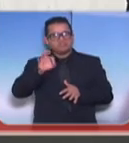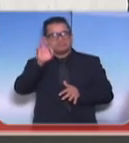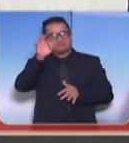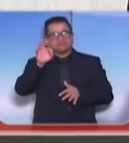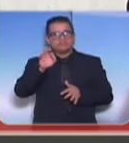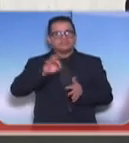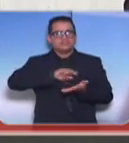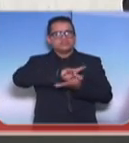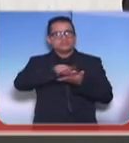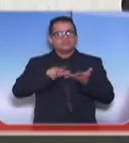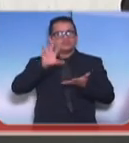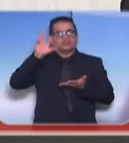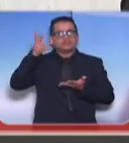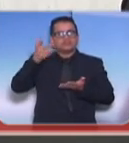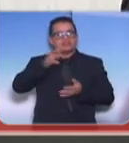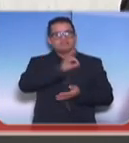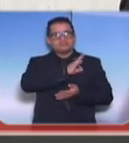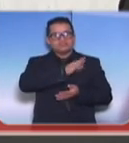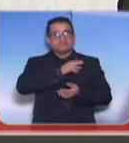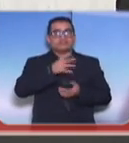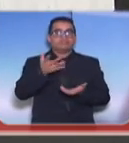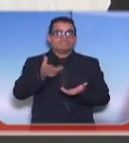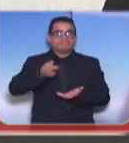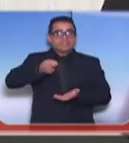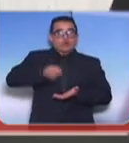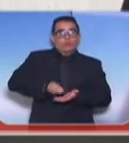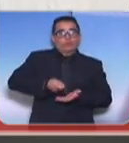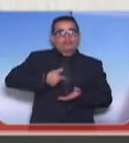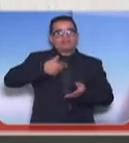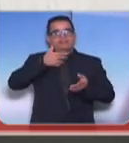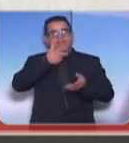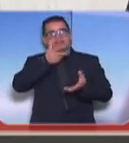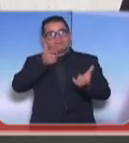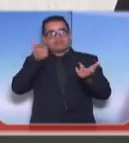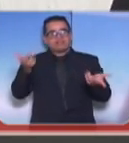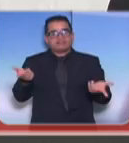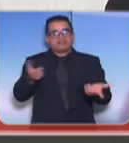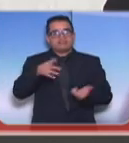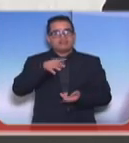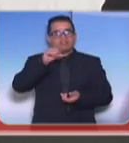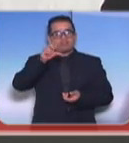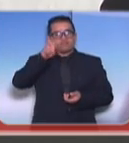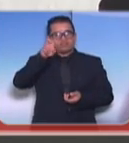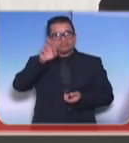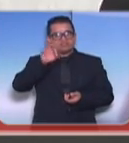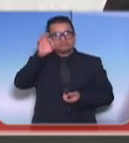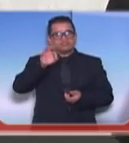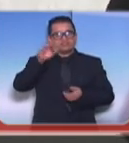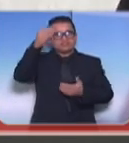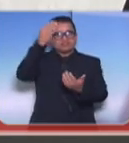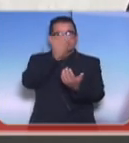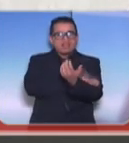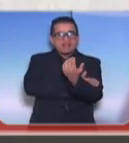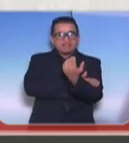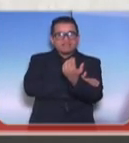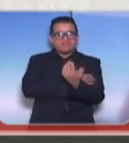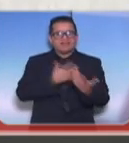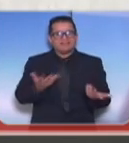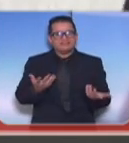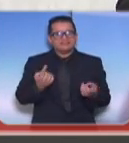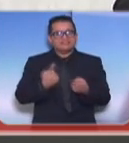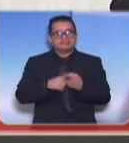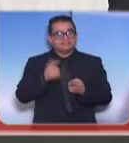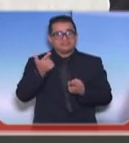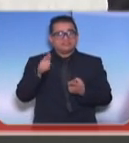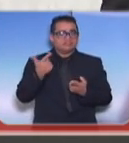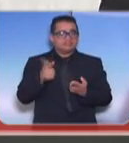casos onde o policial militar, infelizmente, é obrigado a matar alguém, 95% desses casos são arquivados pelo judiciário. Se são arquivados, é porque não